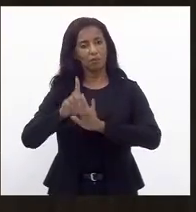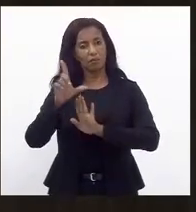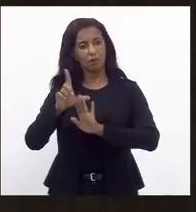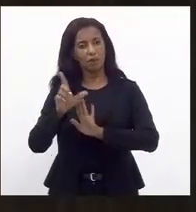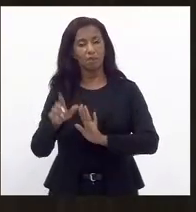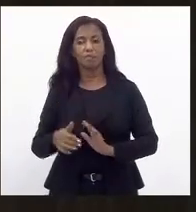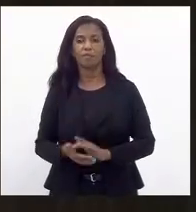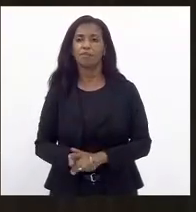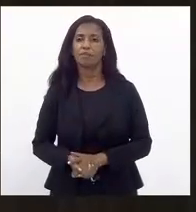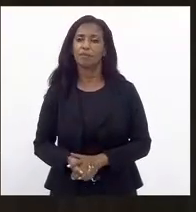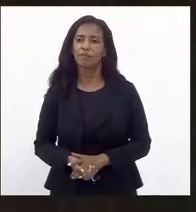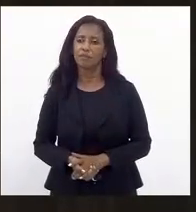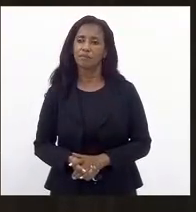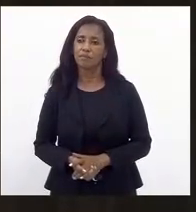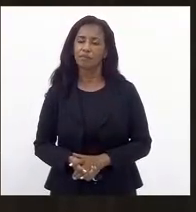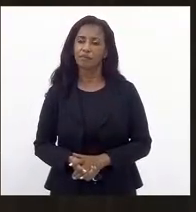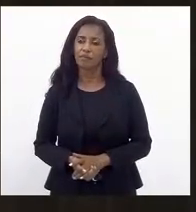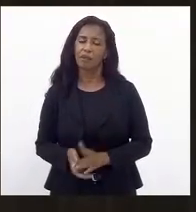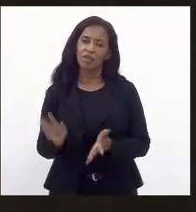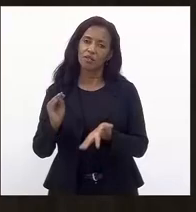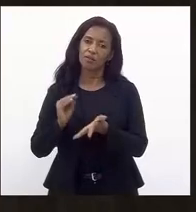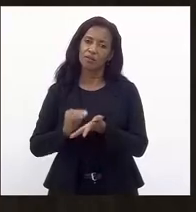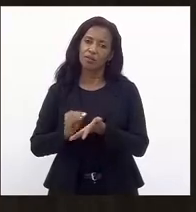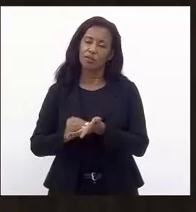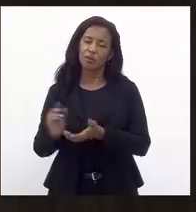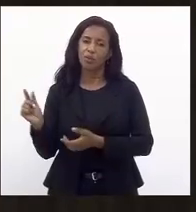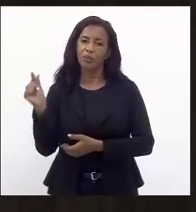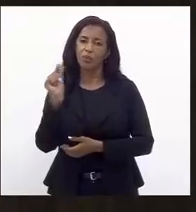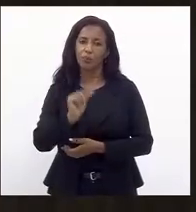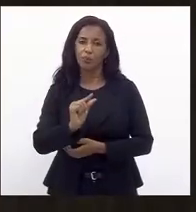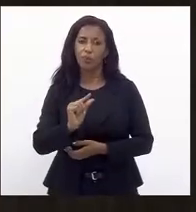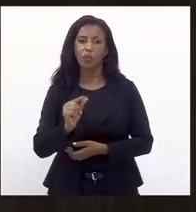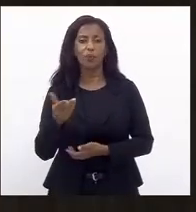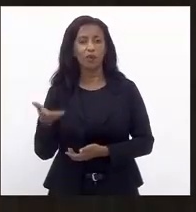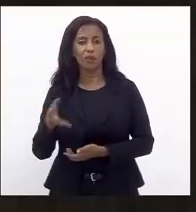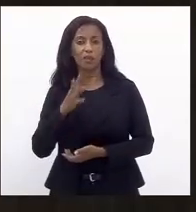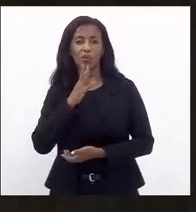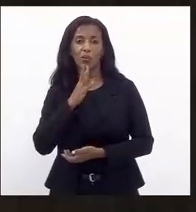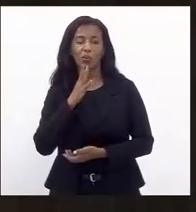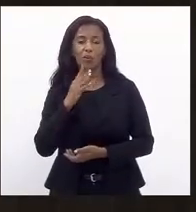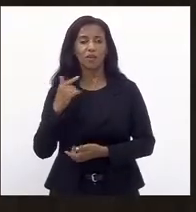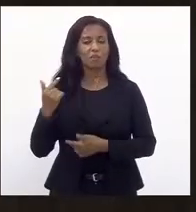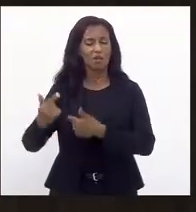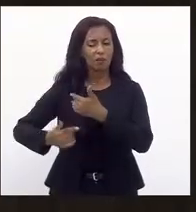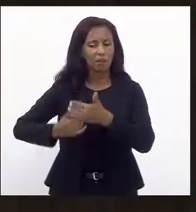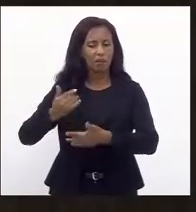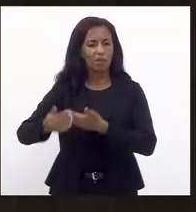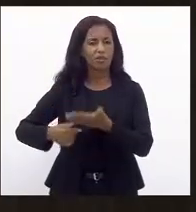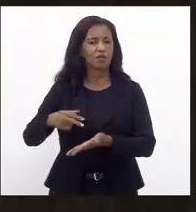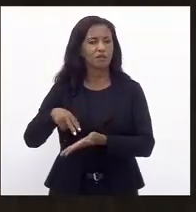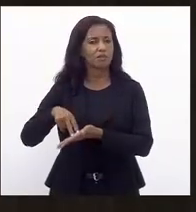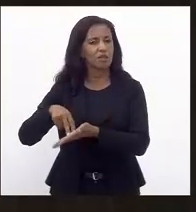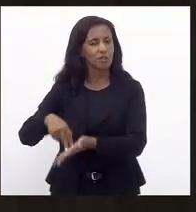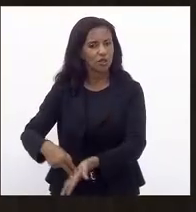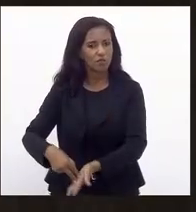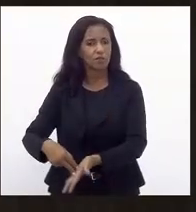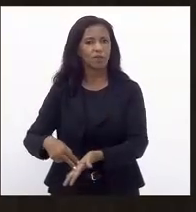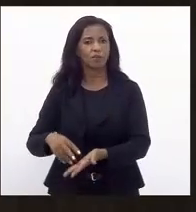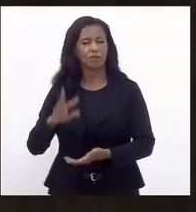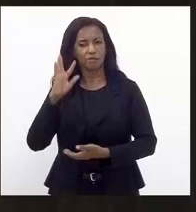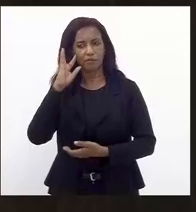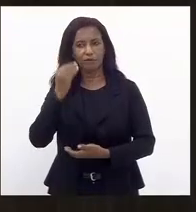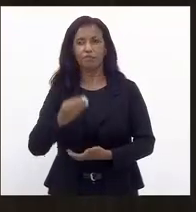mais faltando um pouco deste conhecimento para a gente ser mais firme nas nossas